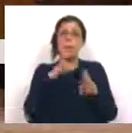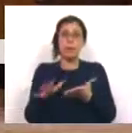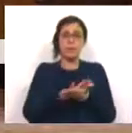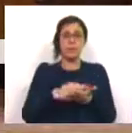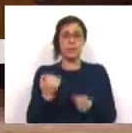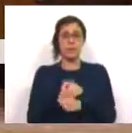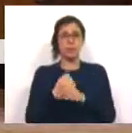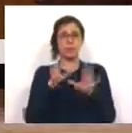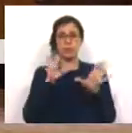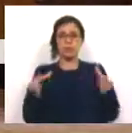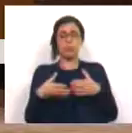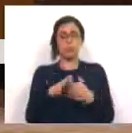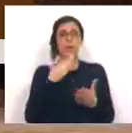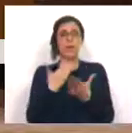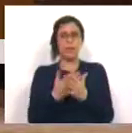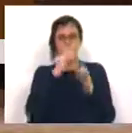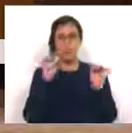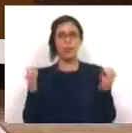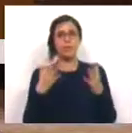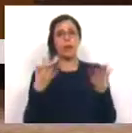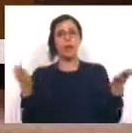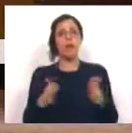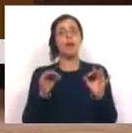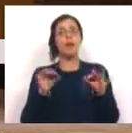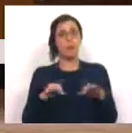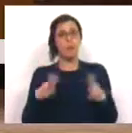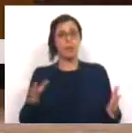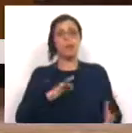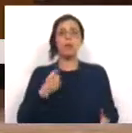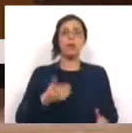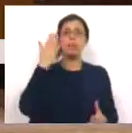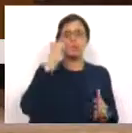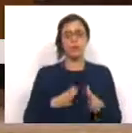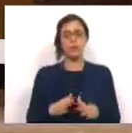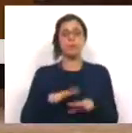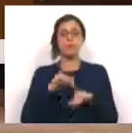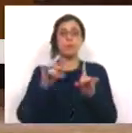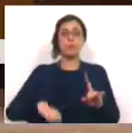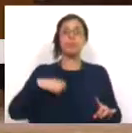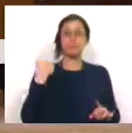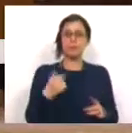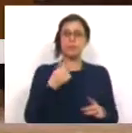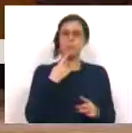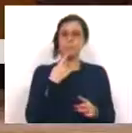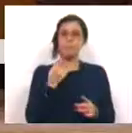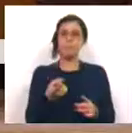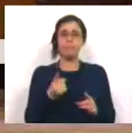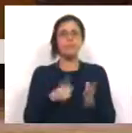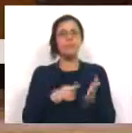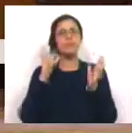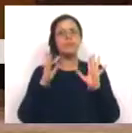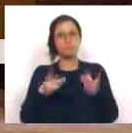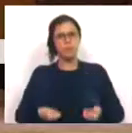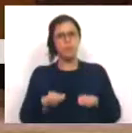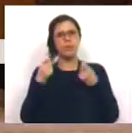os serviços de ecossistema prestados pelas florestas. Para terminar, Sr. Presidente, é por isso que os Verdes insistem tanto na necessidade